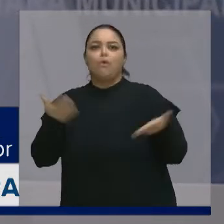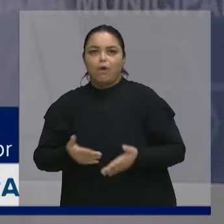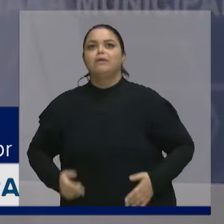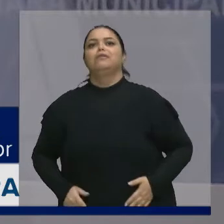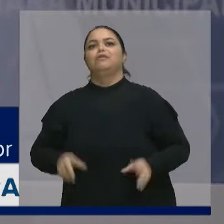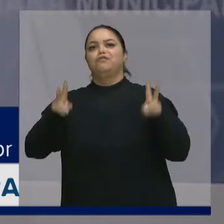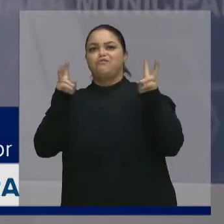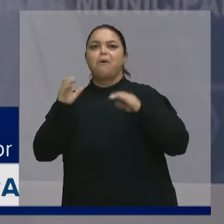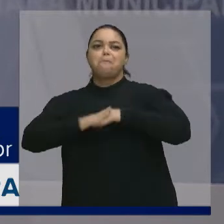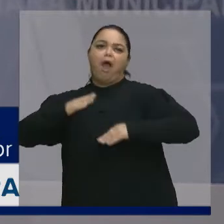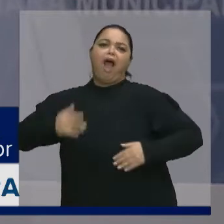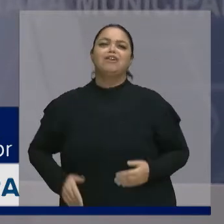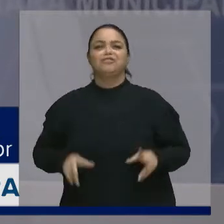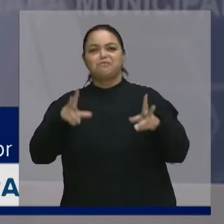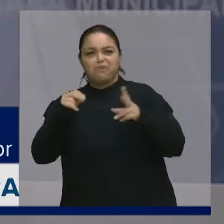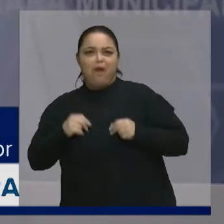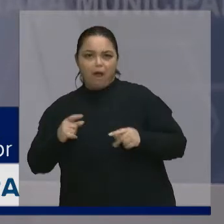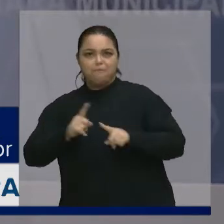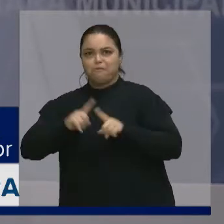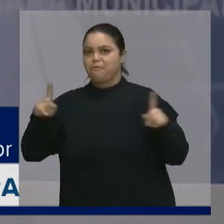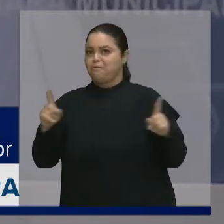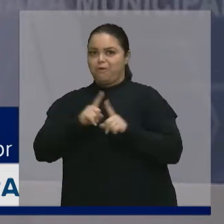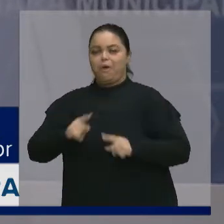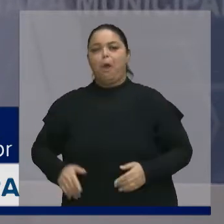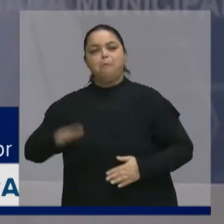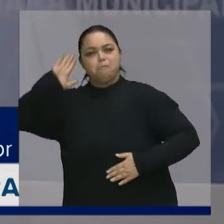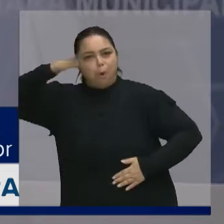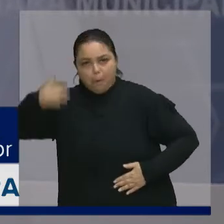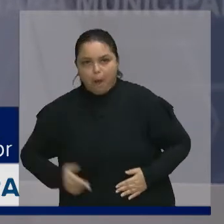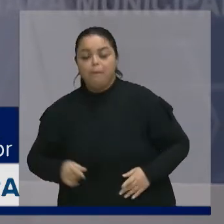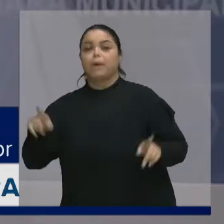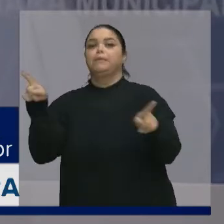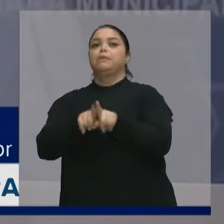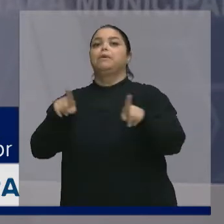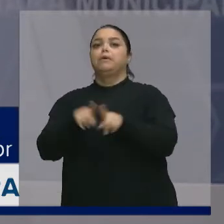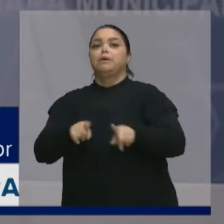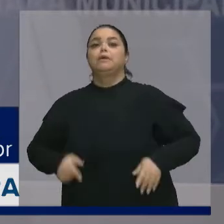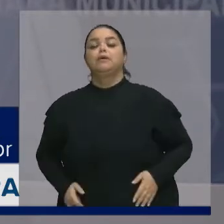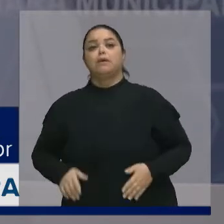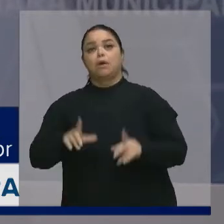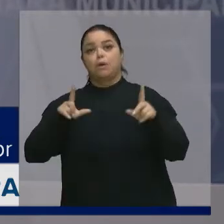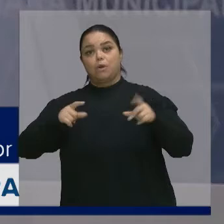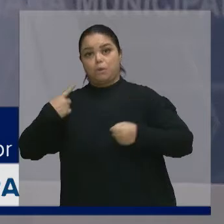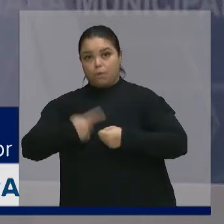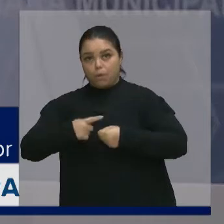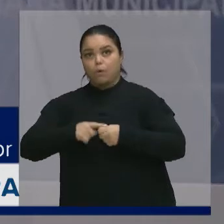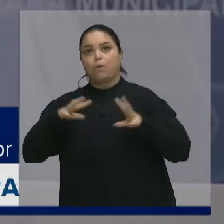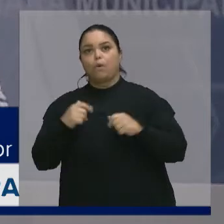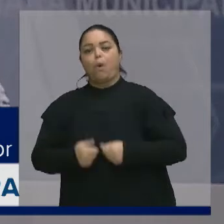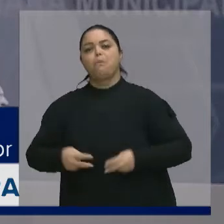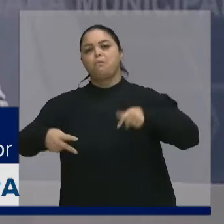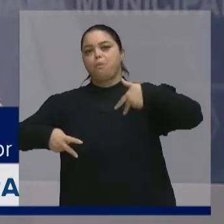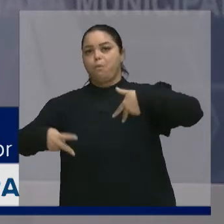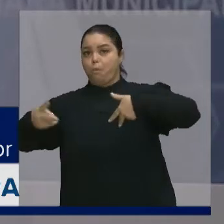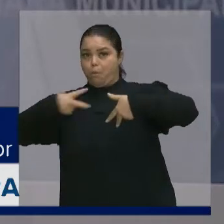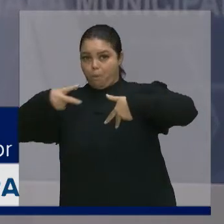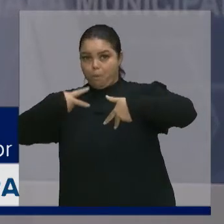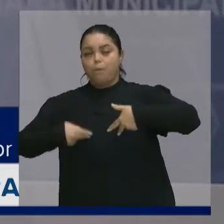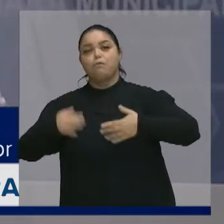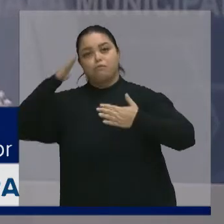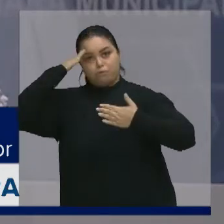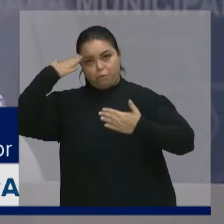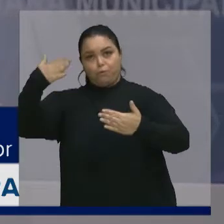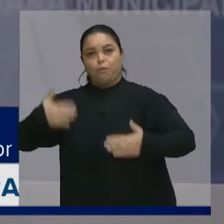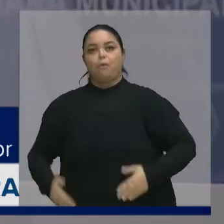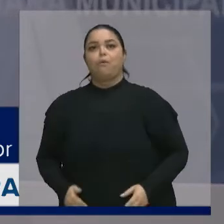título é mais que merecido, não só para o homenageado, mas também para a cidade inteira como joseense. Agradeço